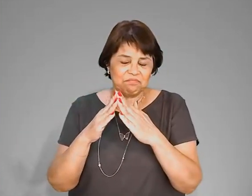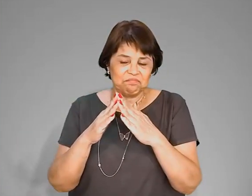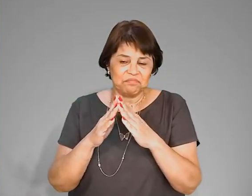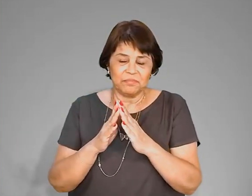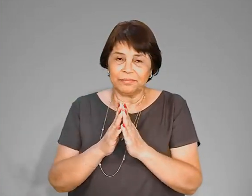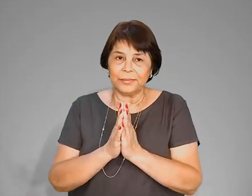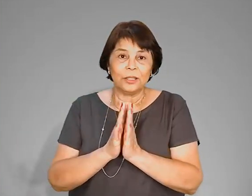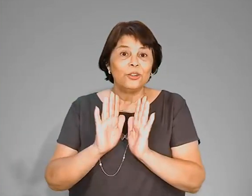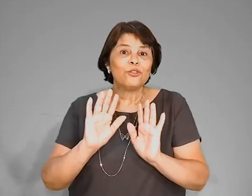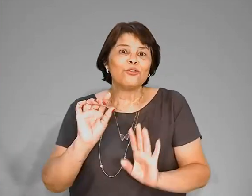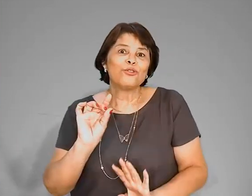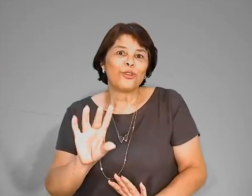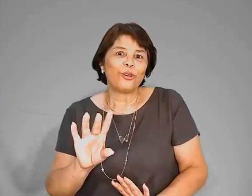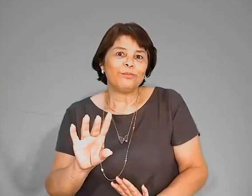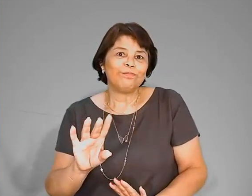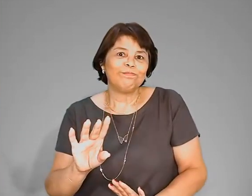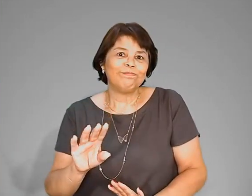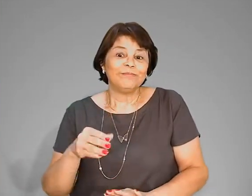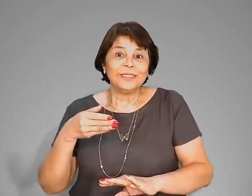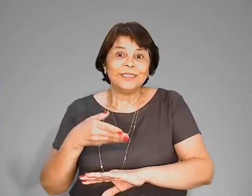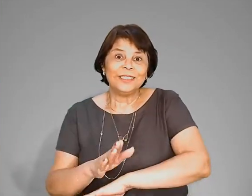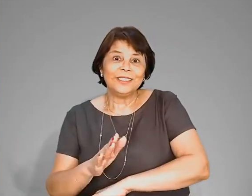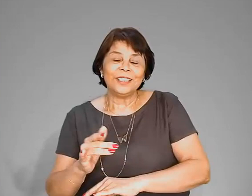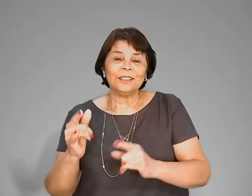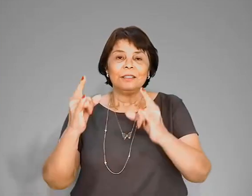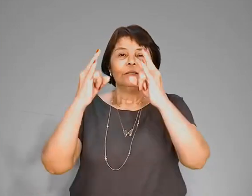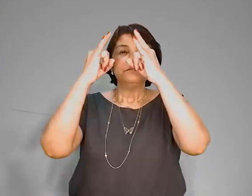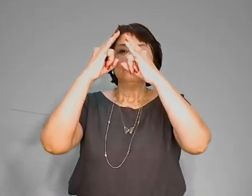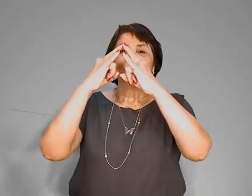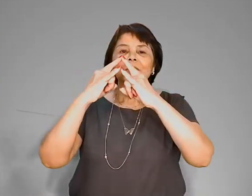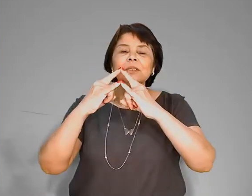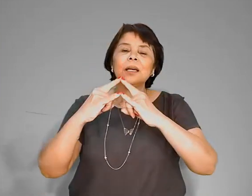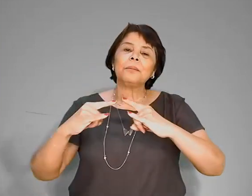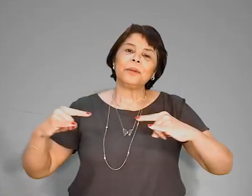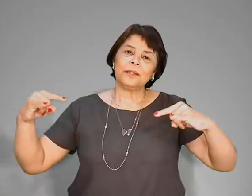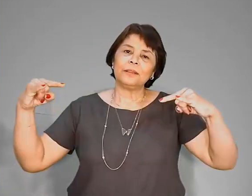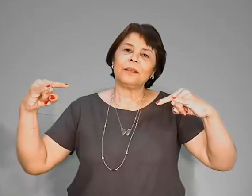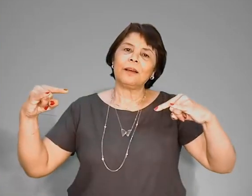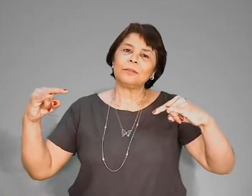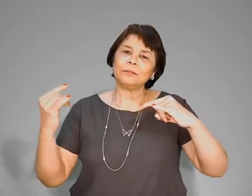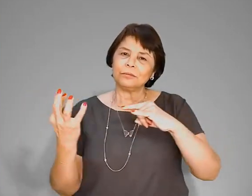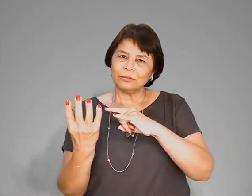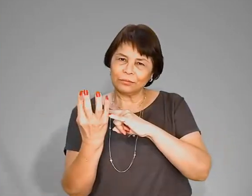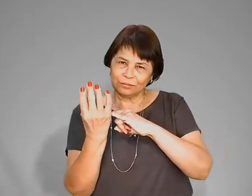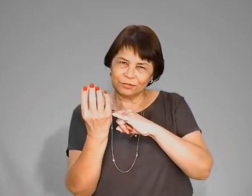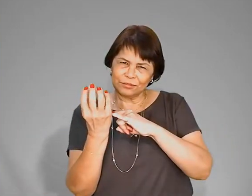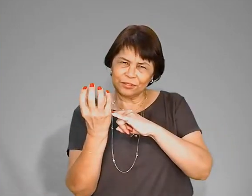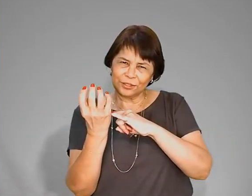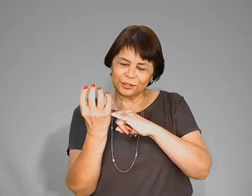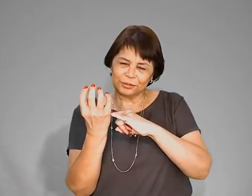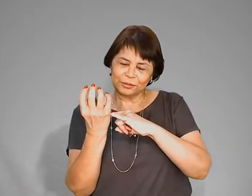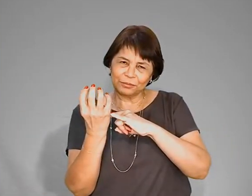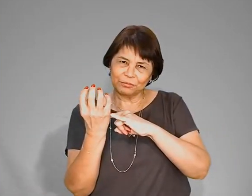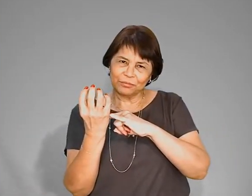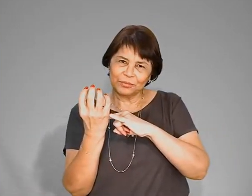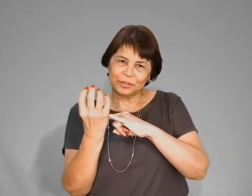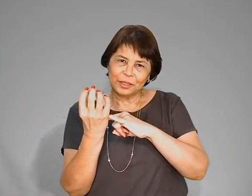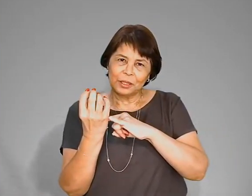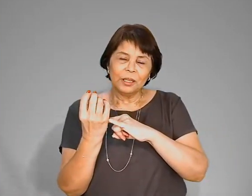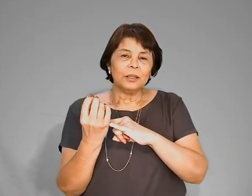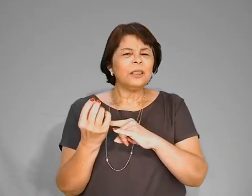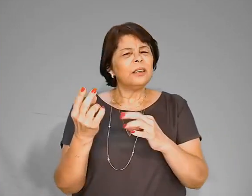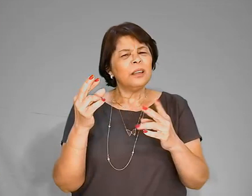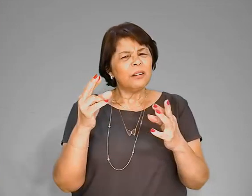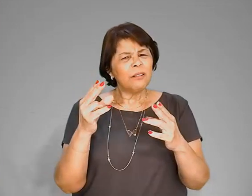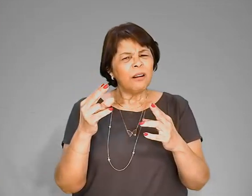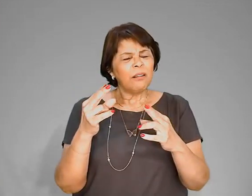que eles tinham, que toda vez levantaram uma igreja de tipo de couro, com várias cortinas, uma coisa bem